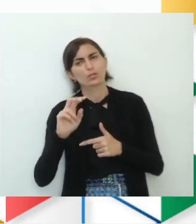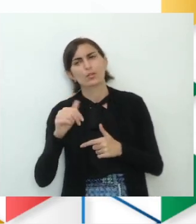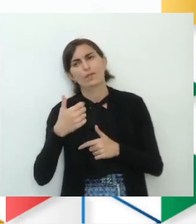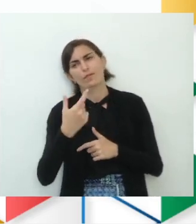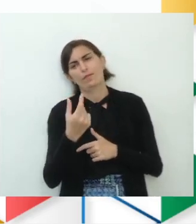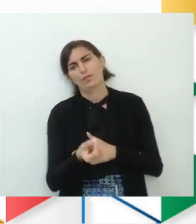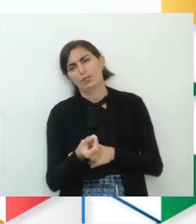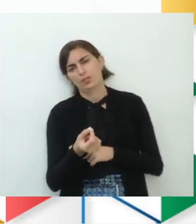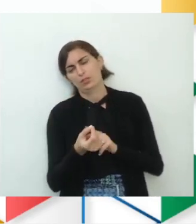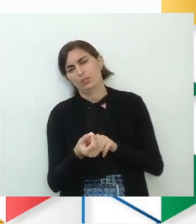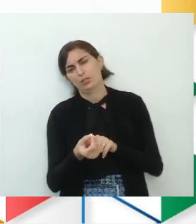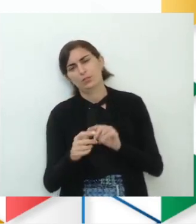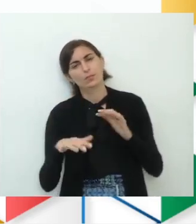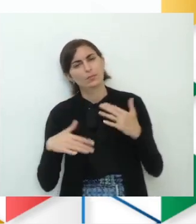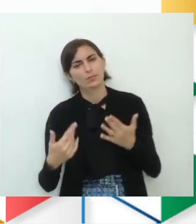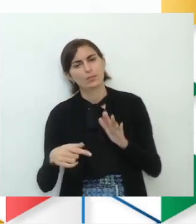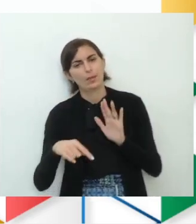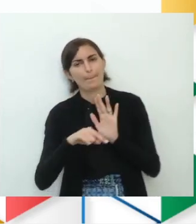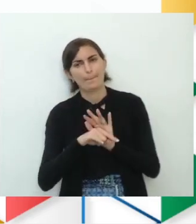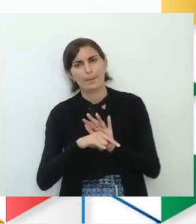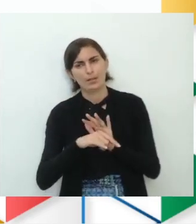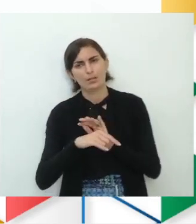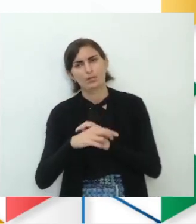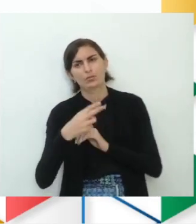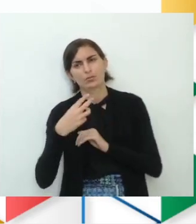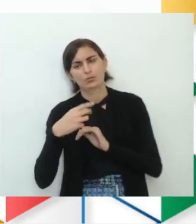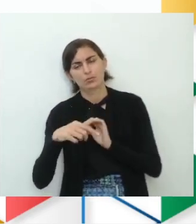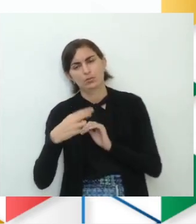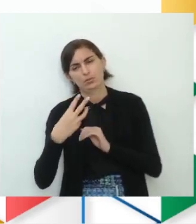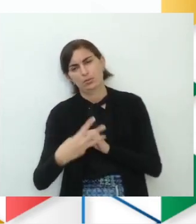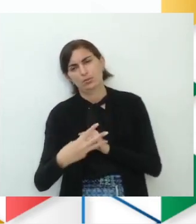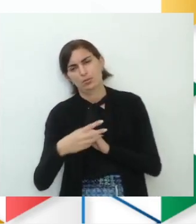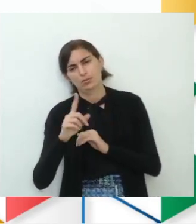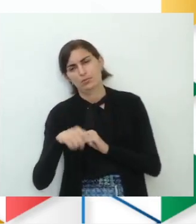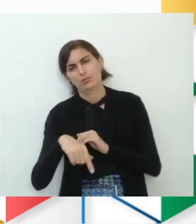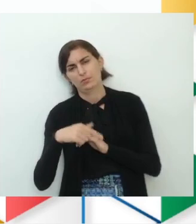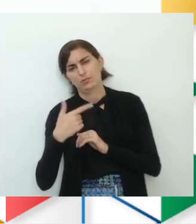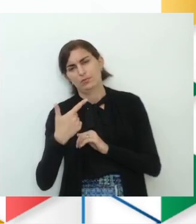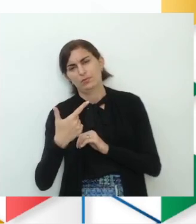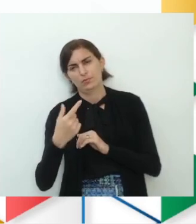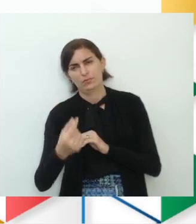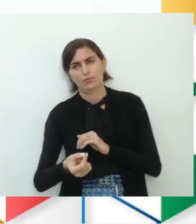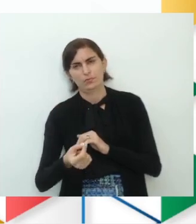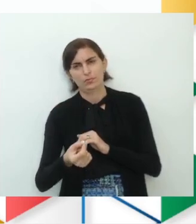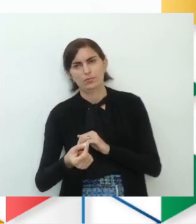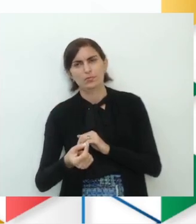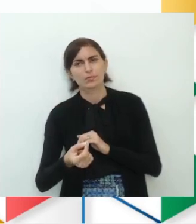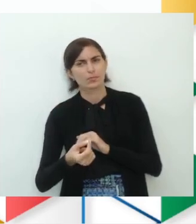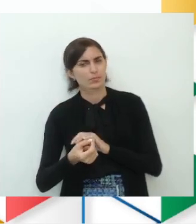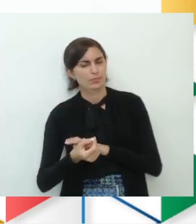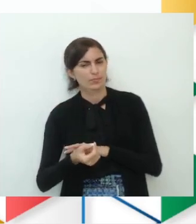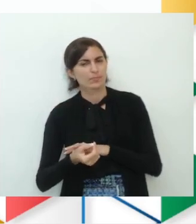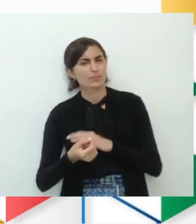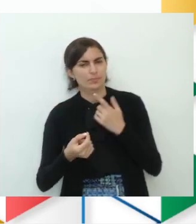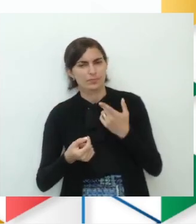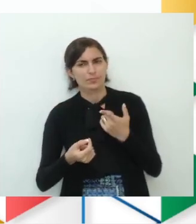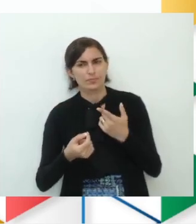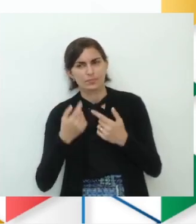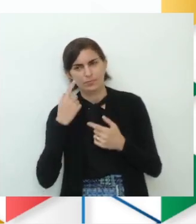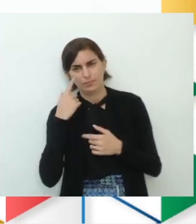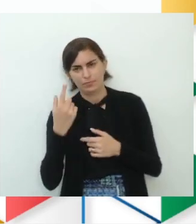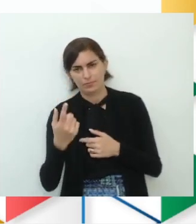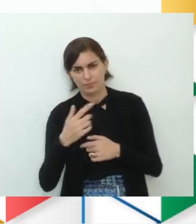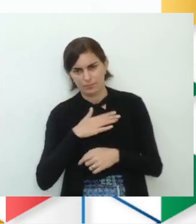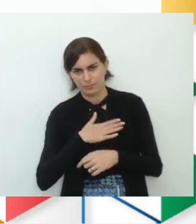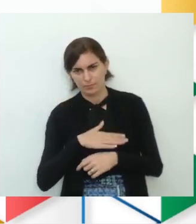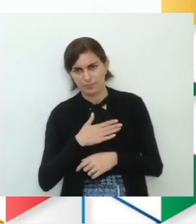vai dar 20. Então, menos 0,15 vai ser também a mesma coisa que menos 3 sobre 20. Ok? Tá tranquilo